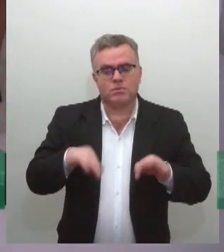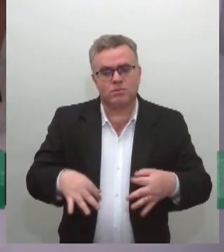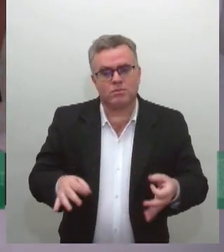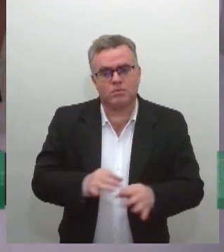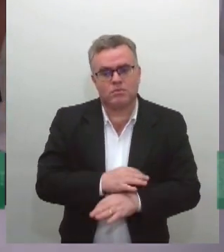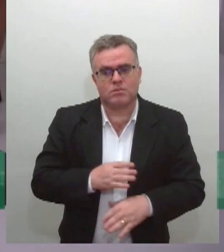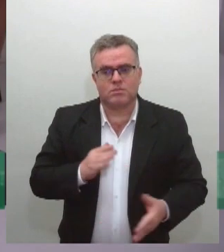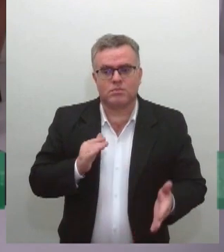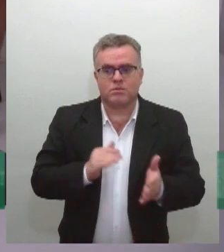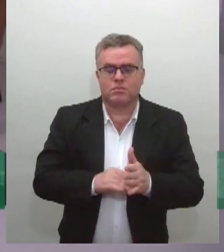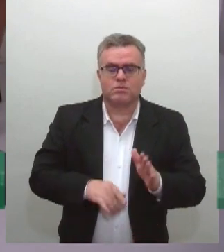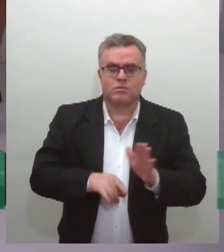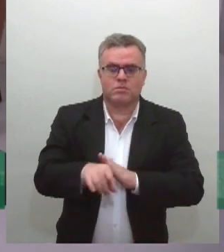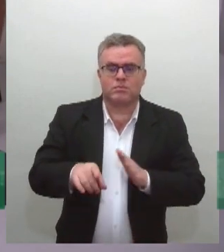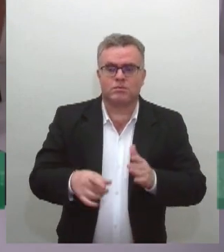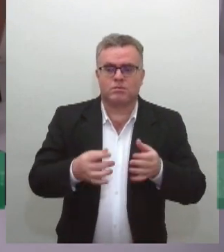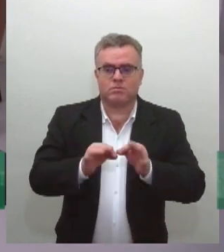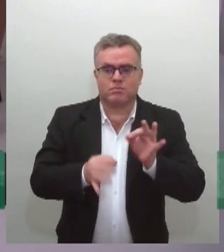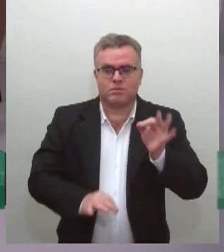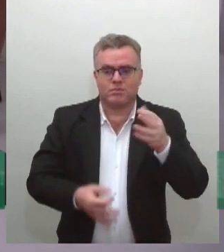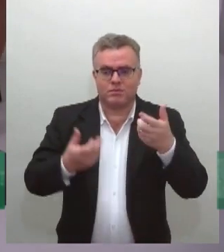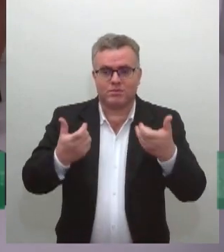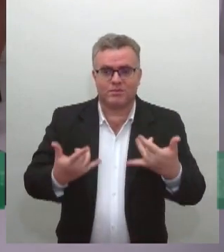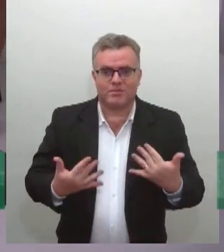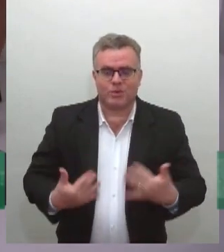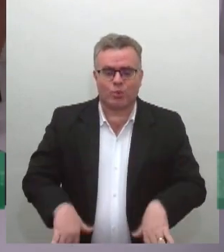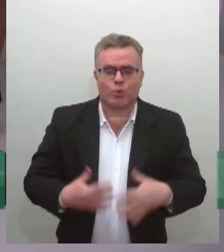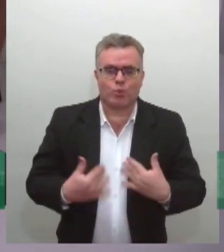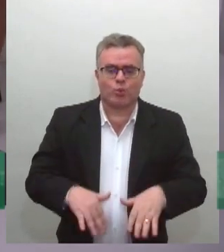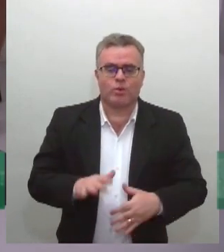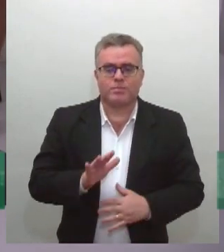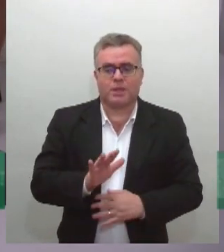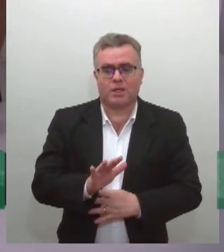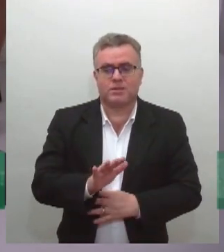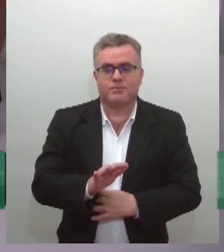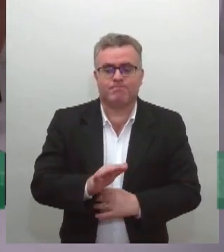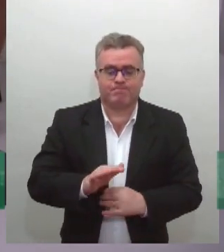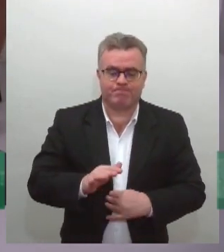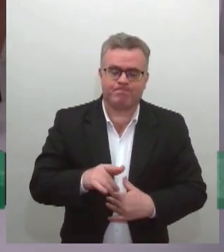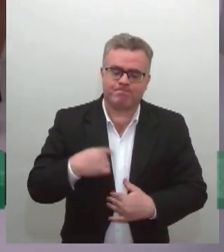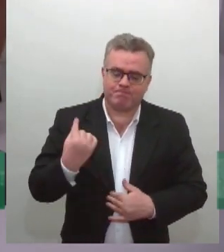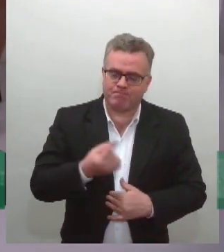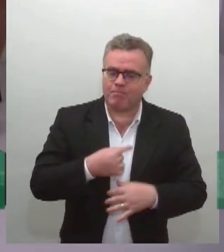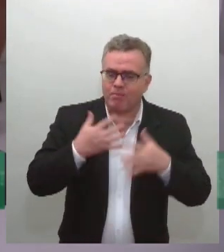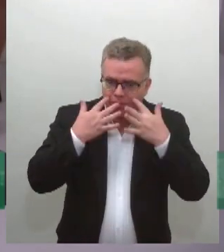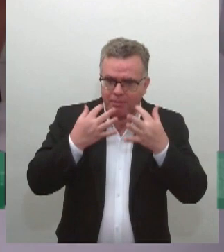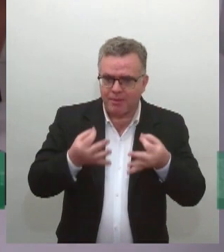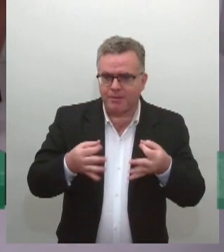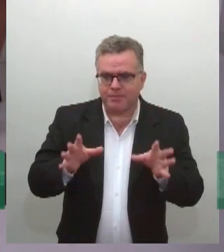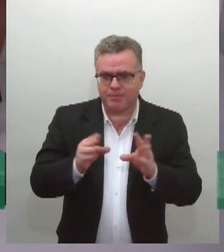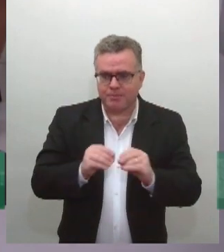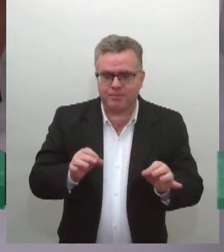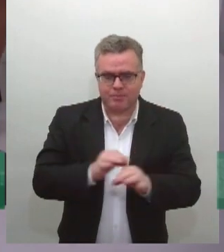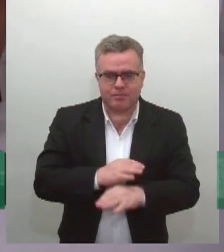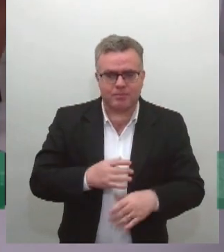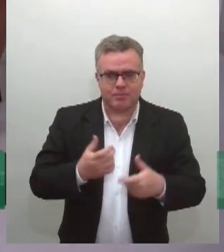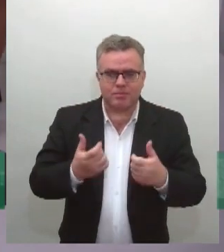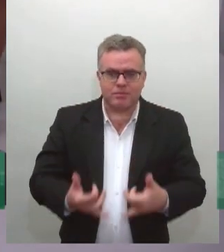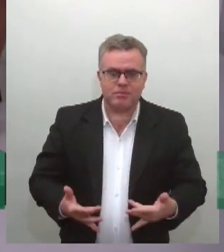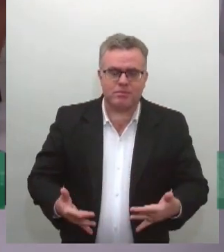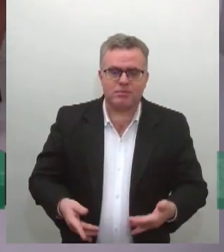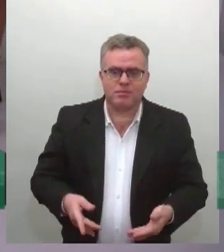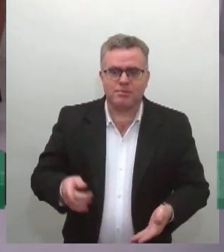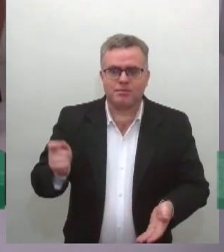para falar, sempre tem muito para conversar, mas vamos tentar aqui agora fazer um cenário bem